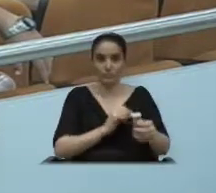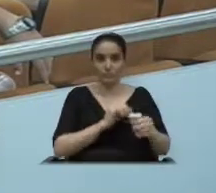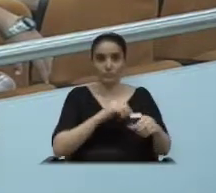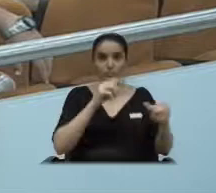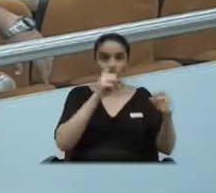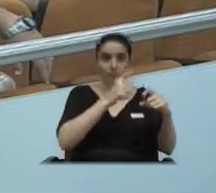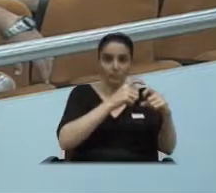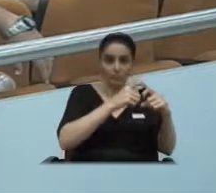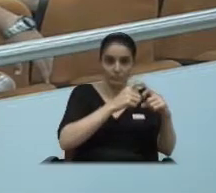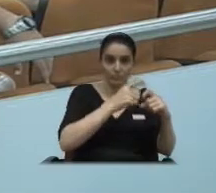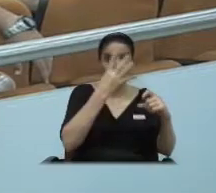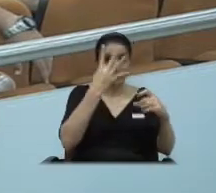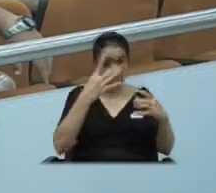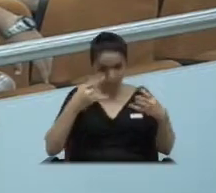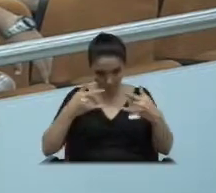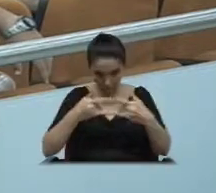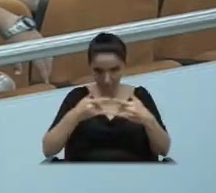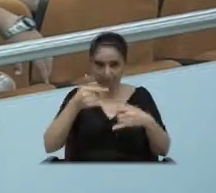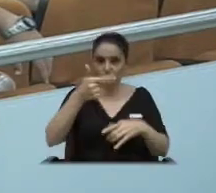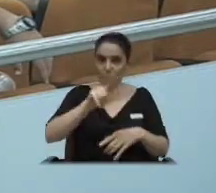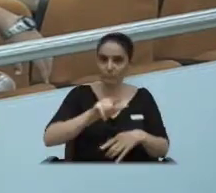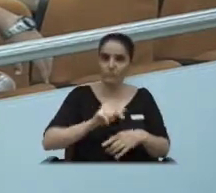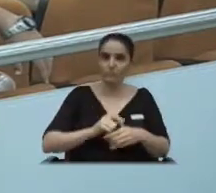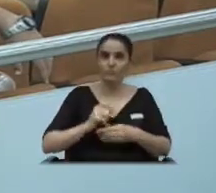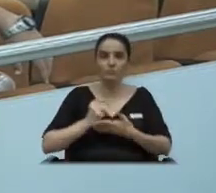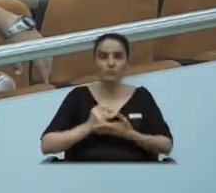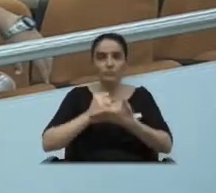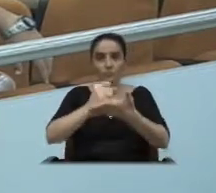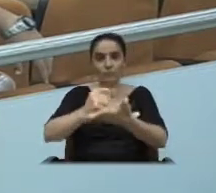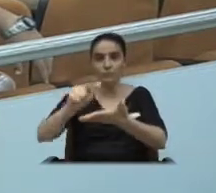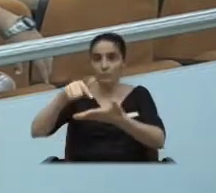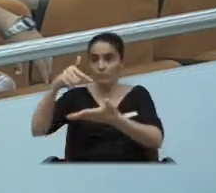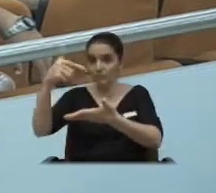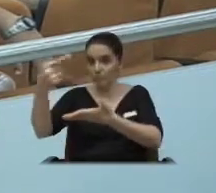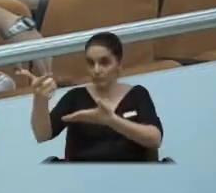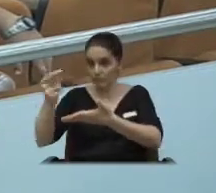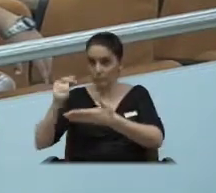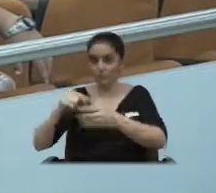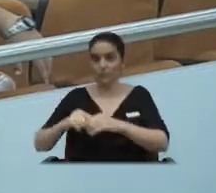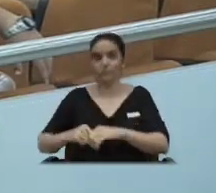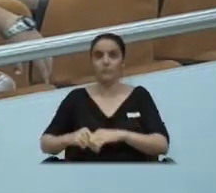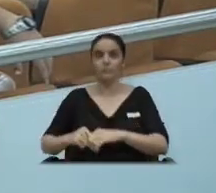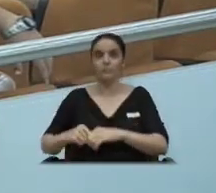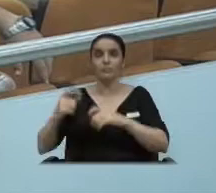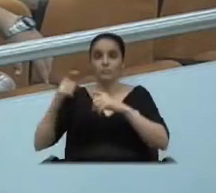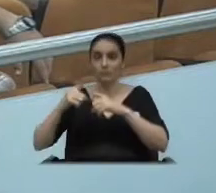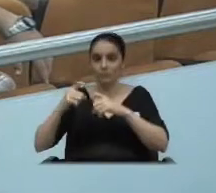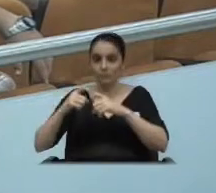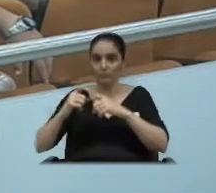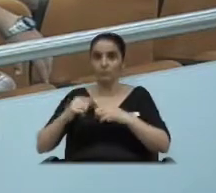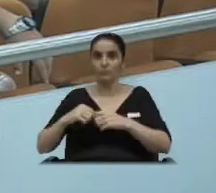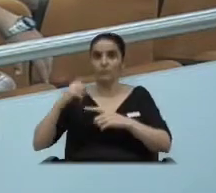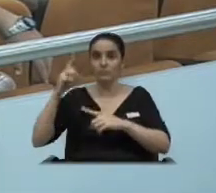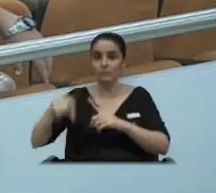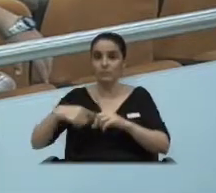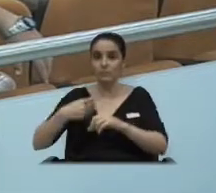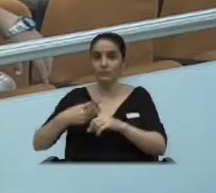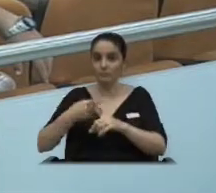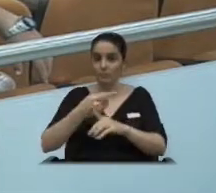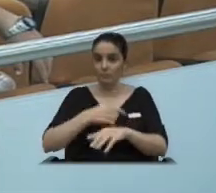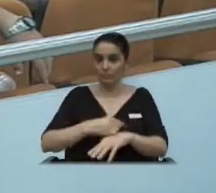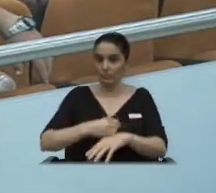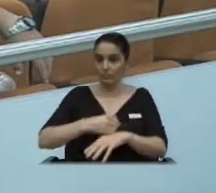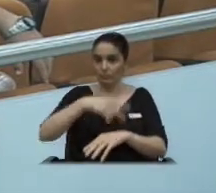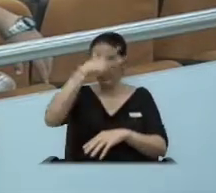passagens. Depois, ela leva para uma outra terapia adicional, que todas essas deveriam ser dadas pelo município.